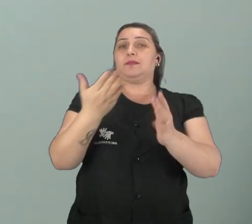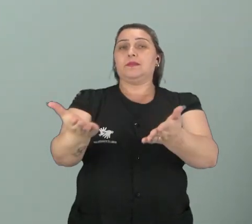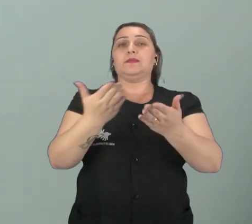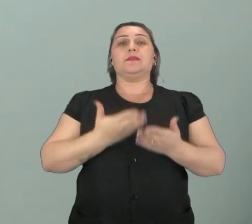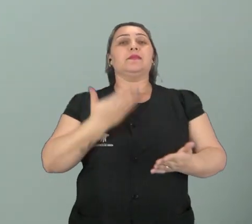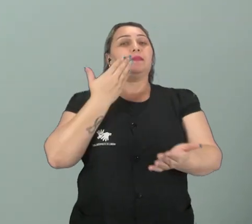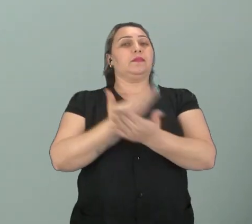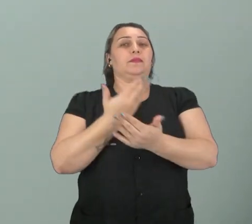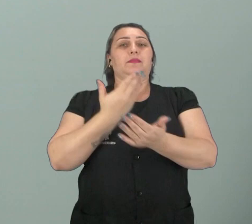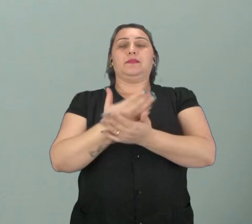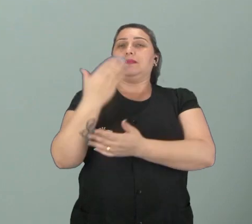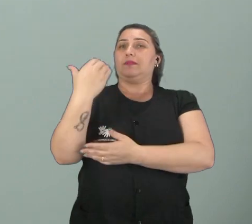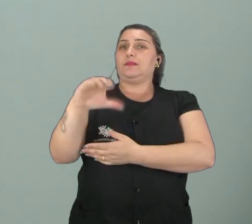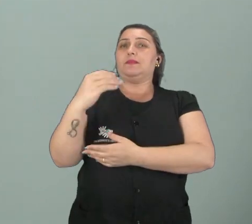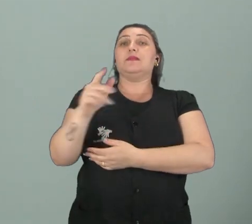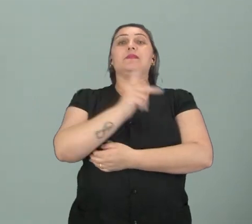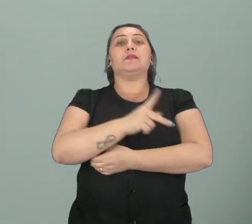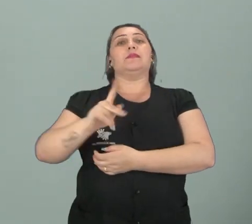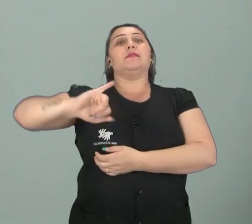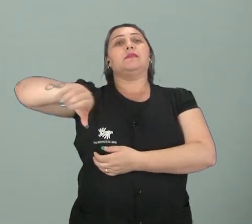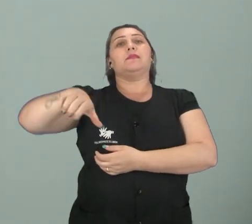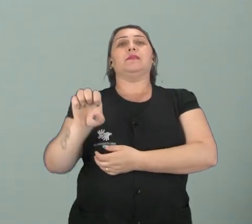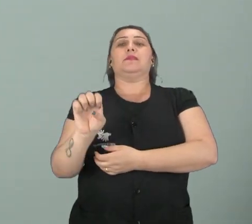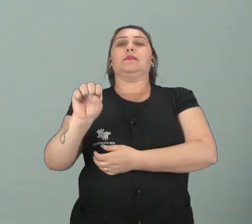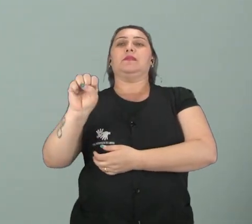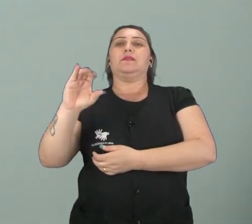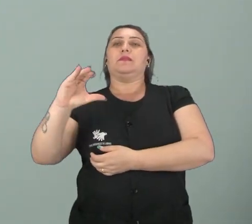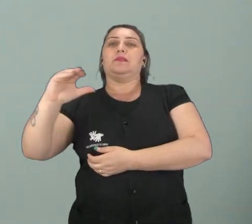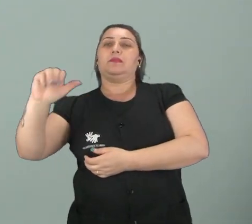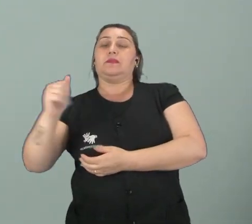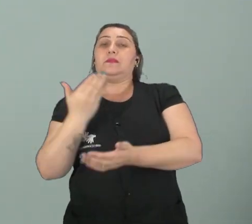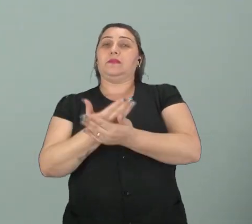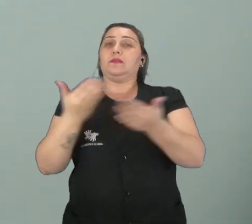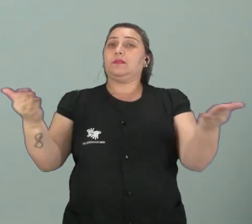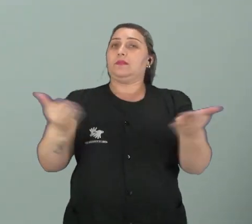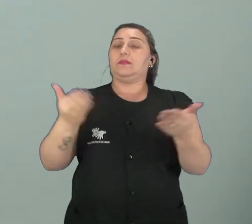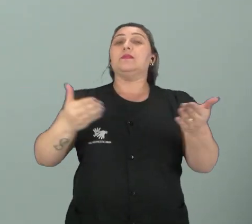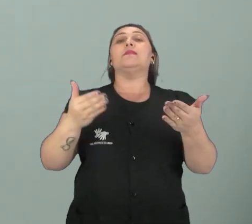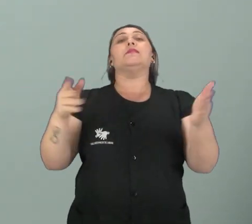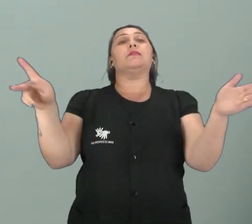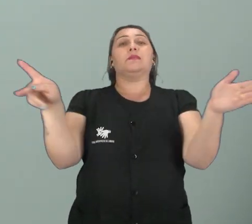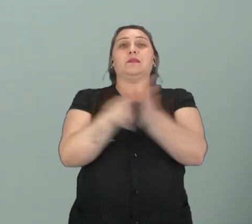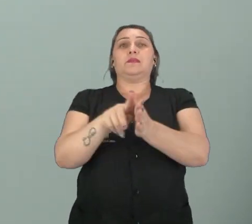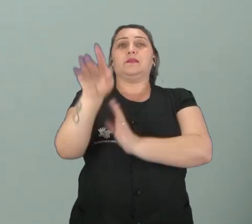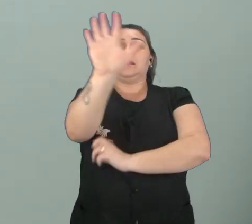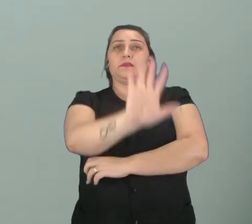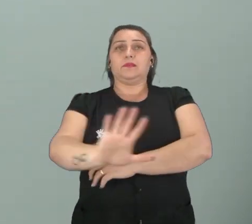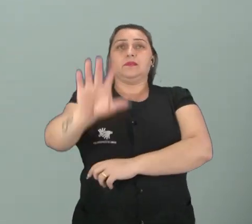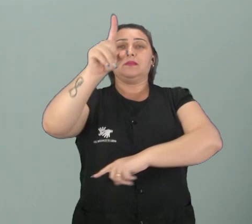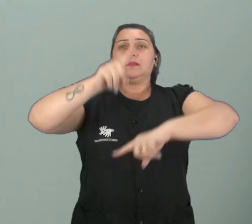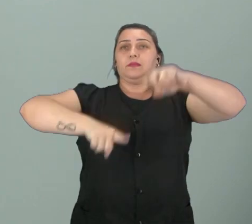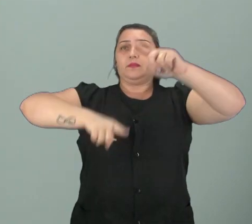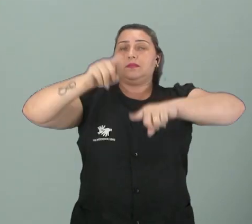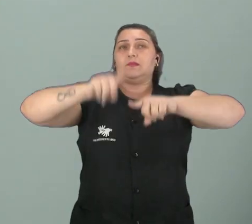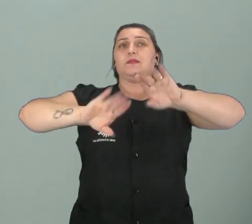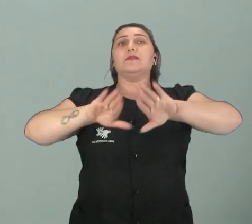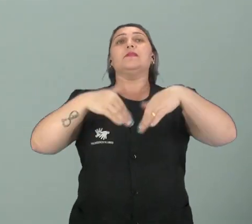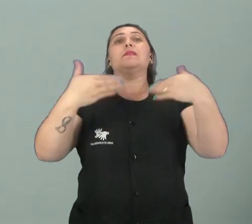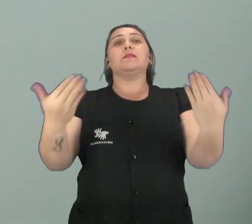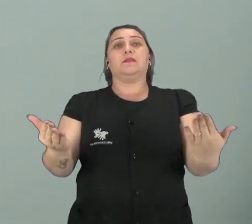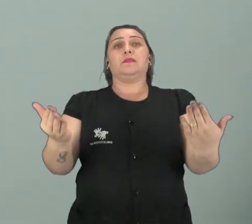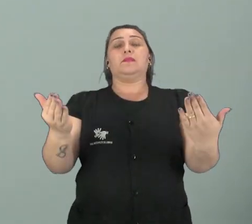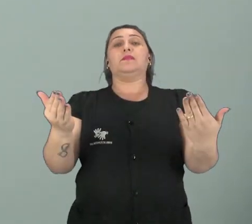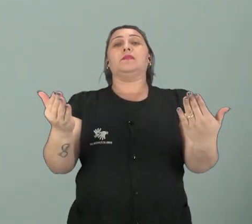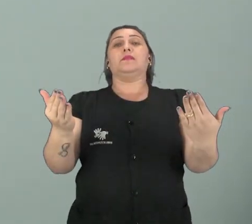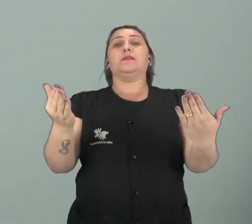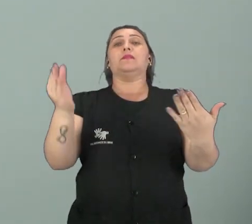Bem-vindos a mais uma aula de ciências. Eu sou a professora Jéssica e na aula de hoje nós vamos ver sobre as propriedades gerais da matéria e quais são os fenômenos